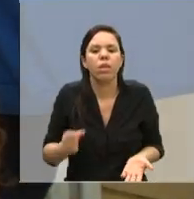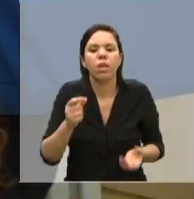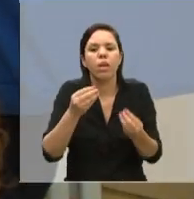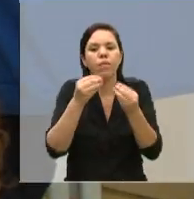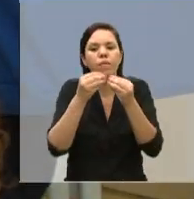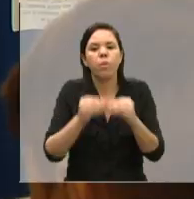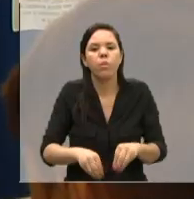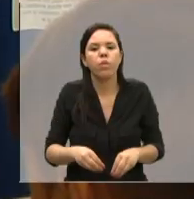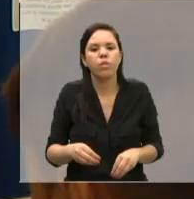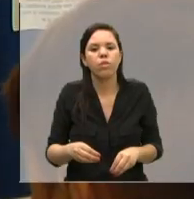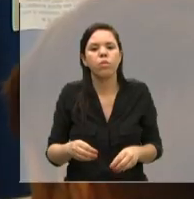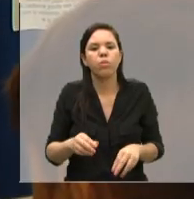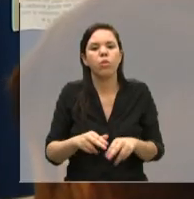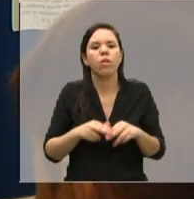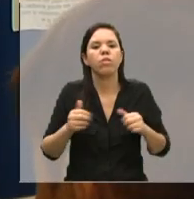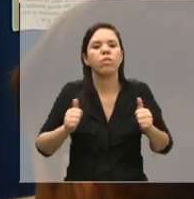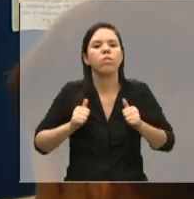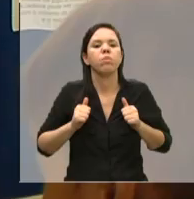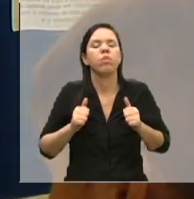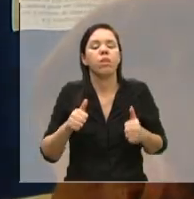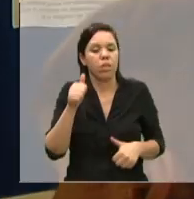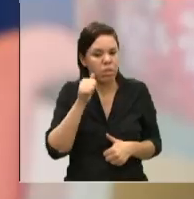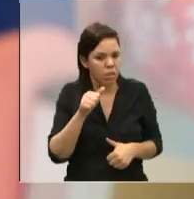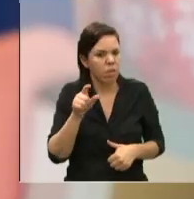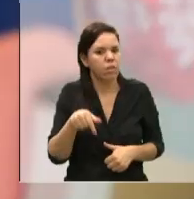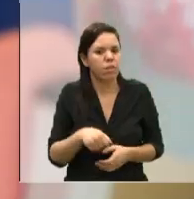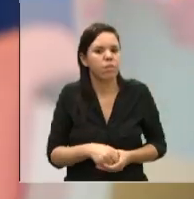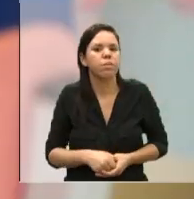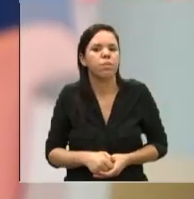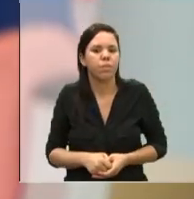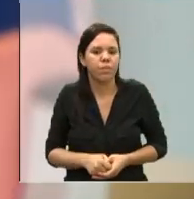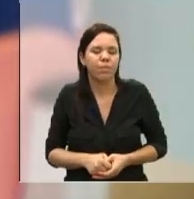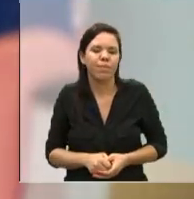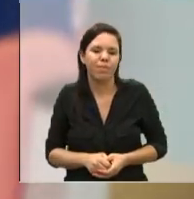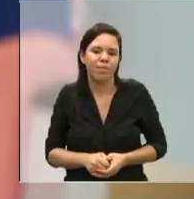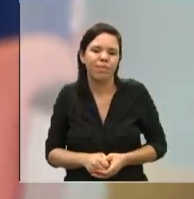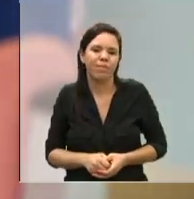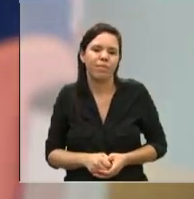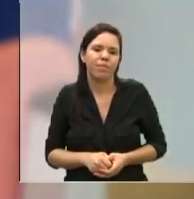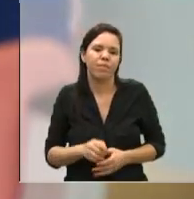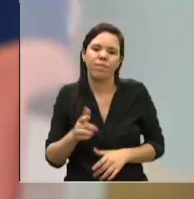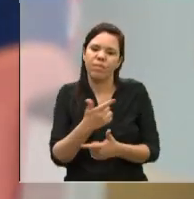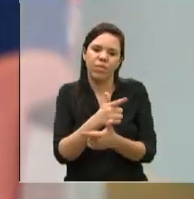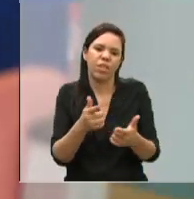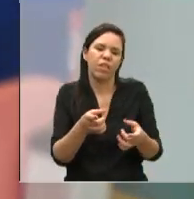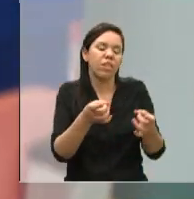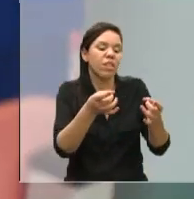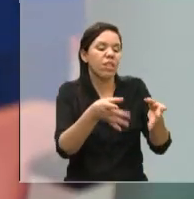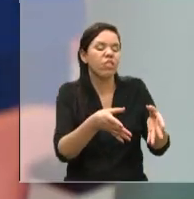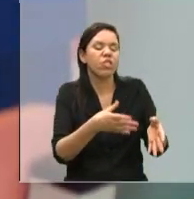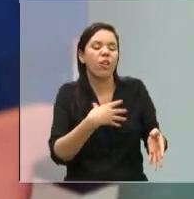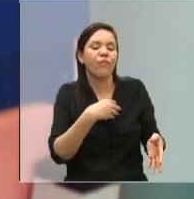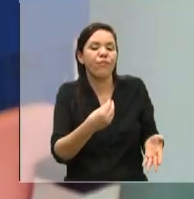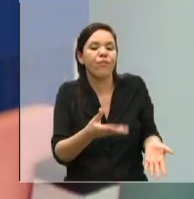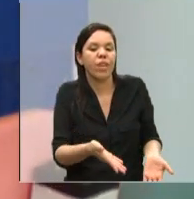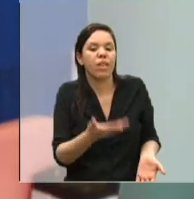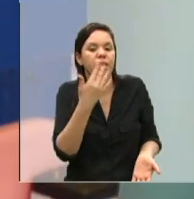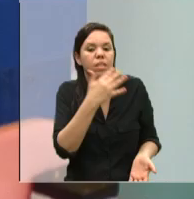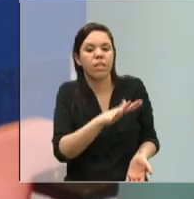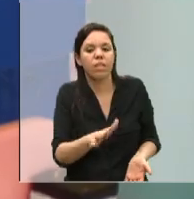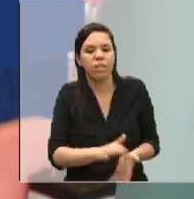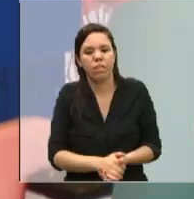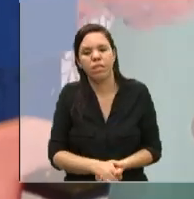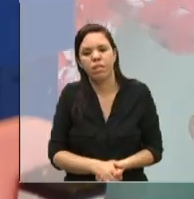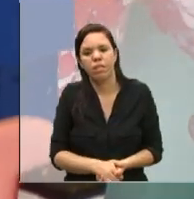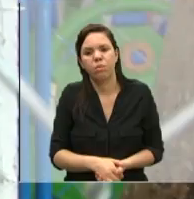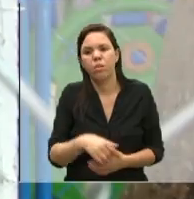afetadas pelo desemprego? As mulheres, porque não tem com quem deixar as crianças para